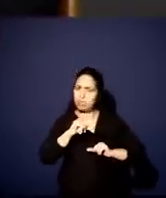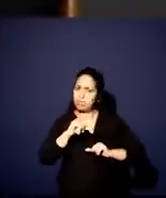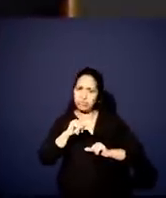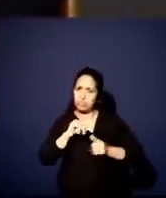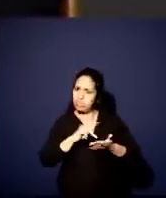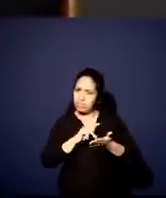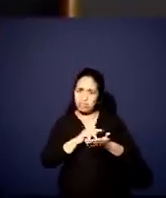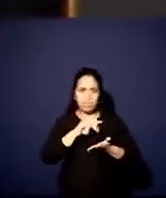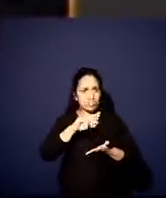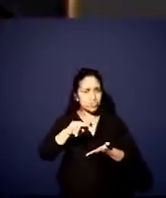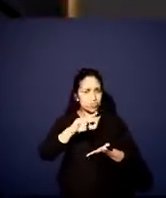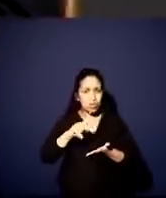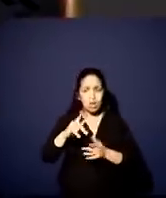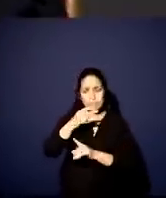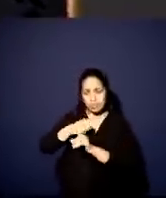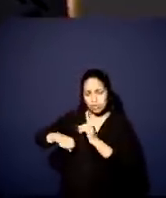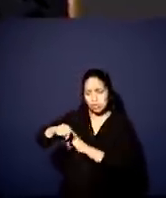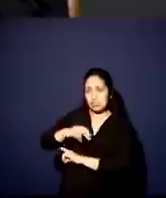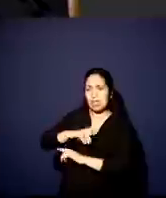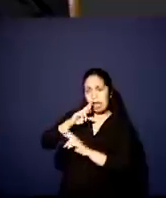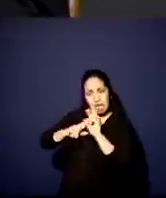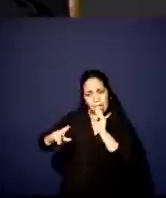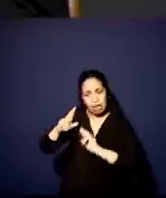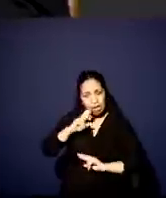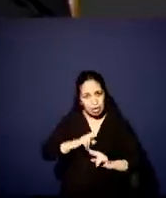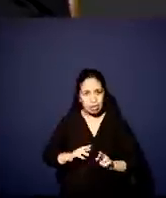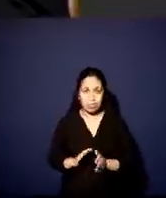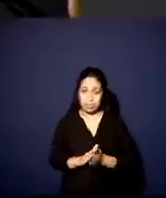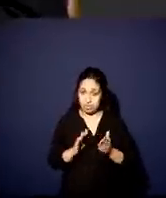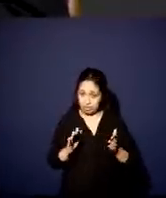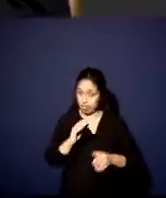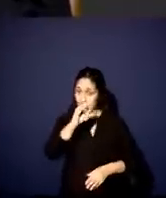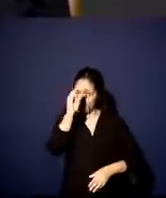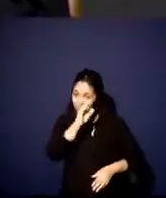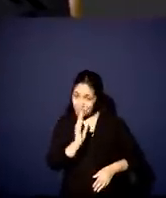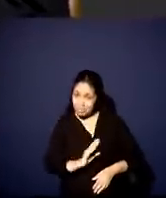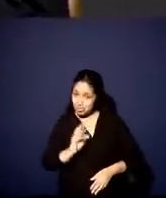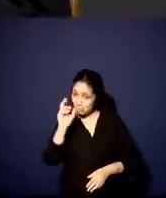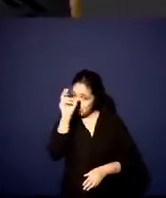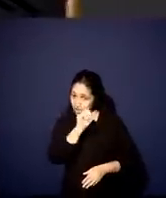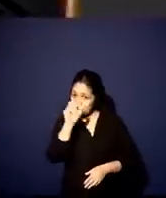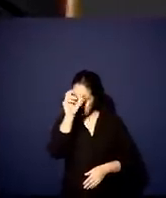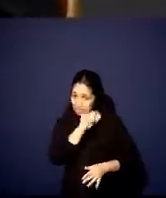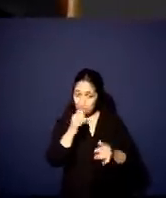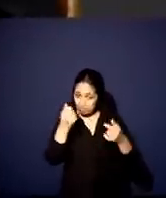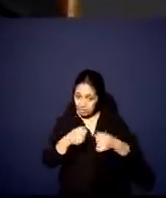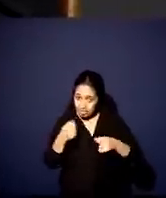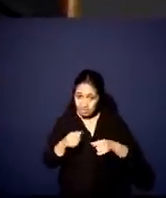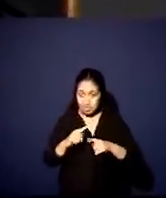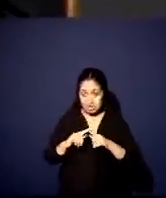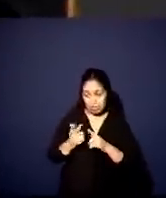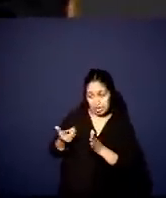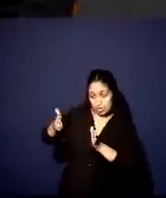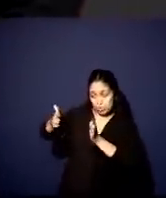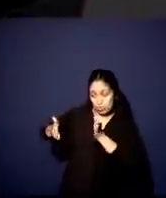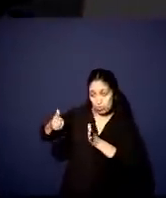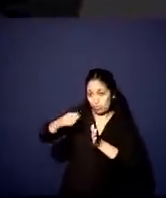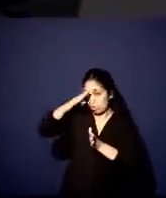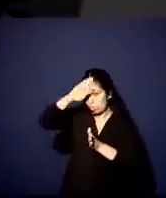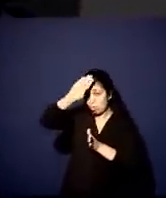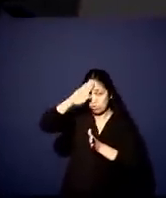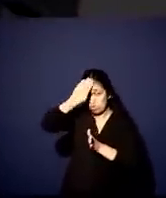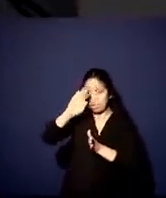sociedade reclama. Então, sim, eu acho que a lição que o Brasil tem que ter, e que a gente não teve no governo Bolsonaro, nem nós